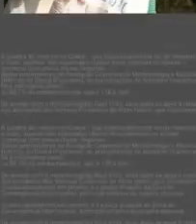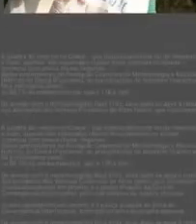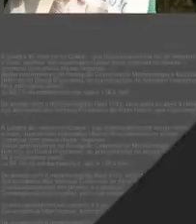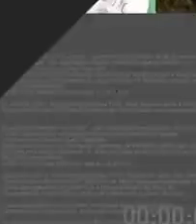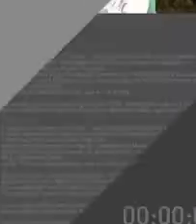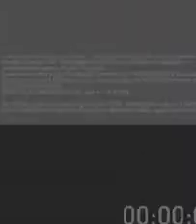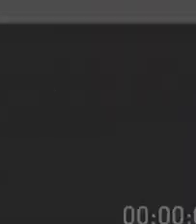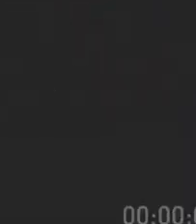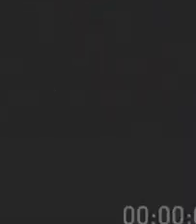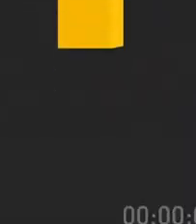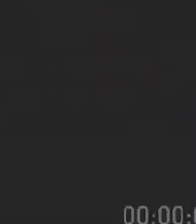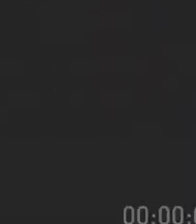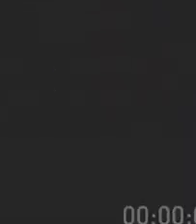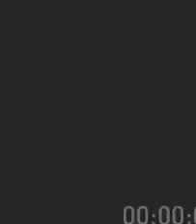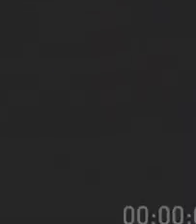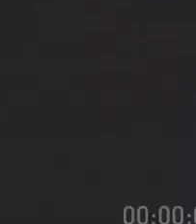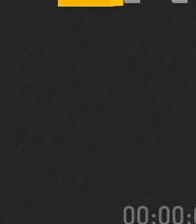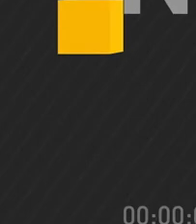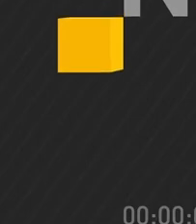ae